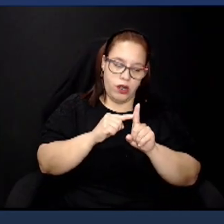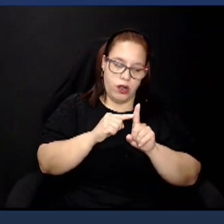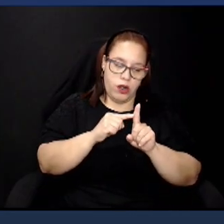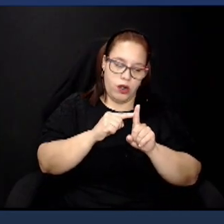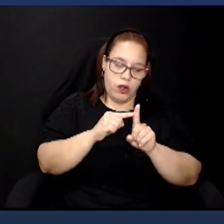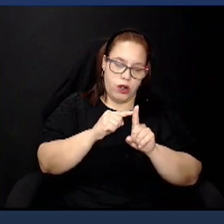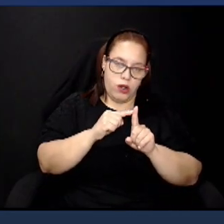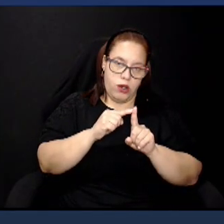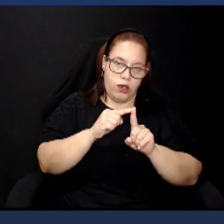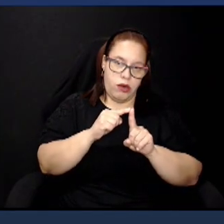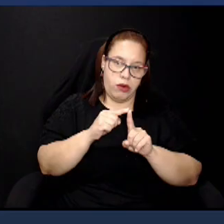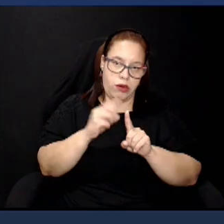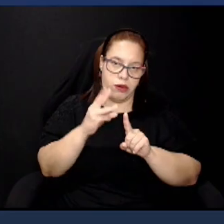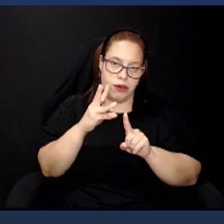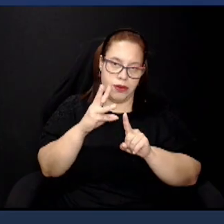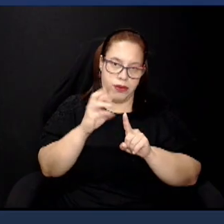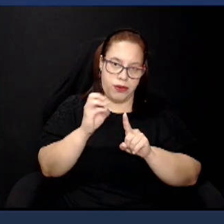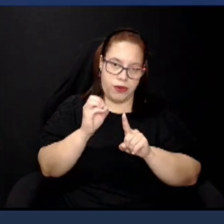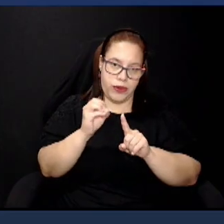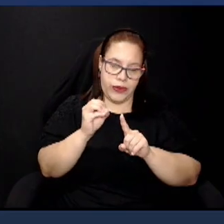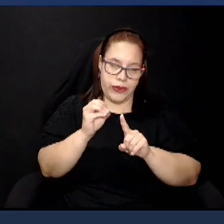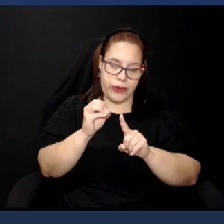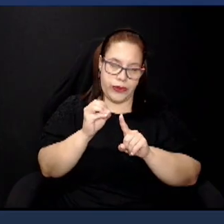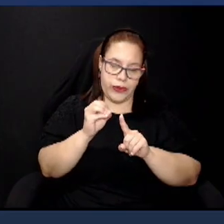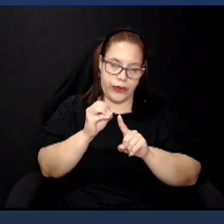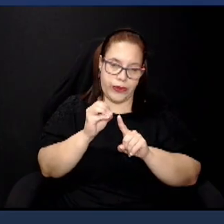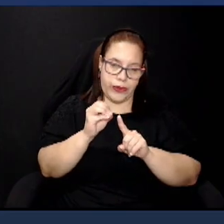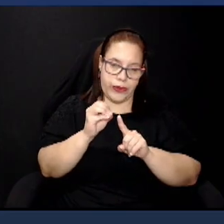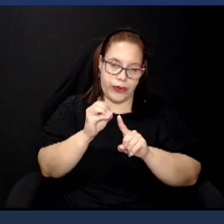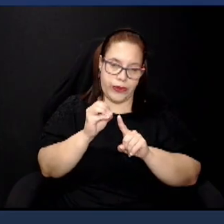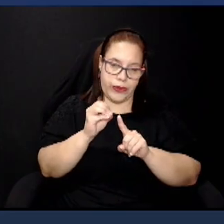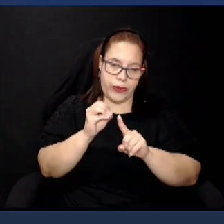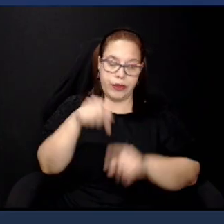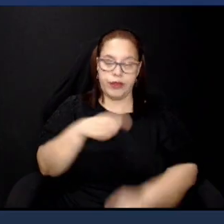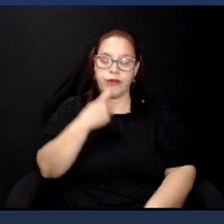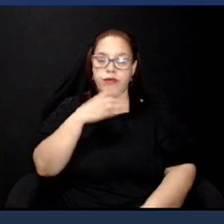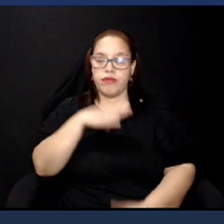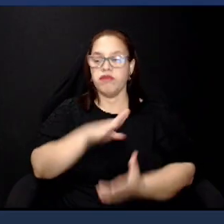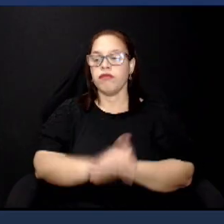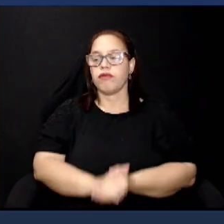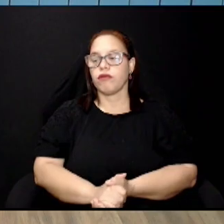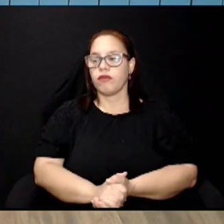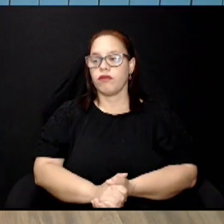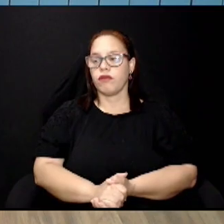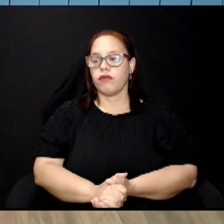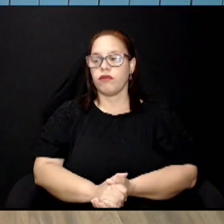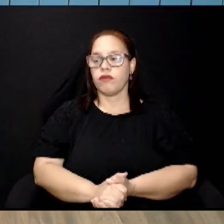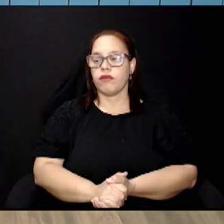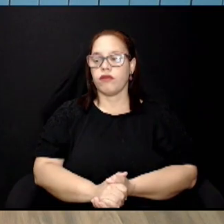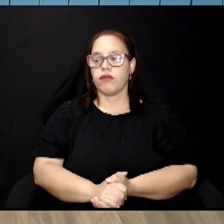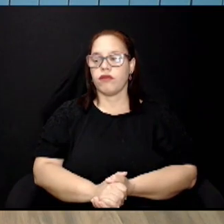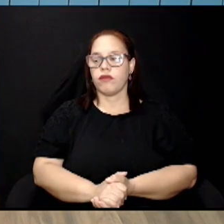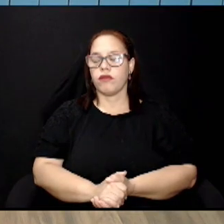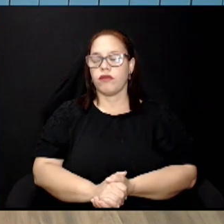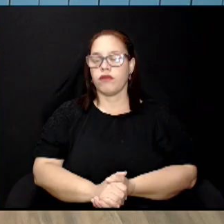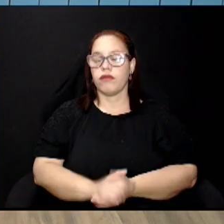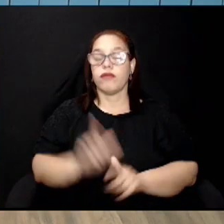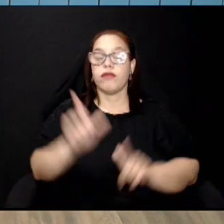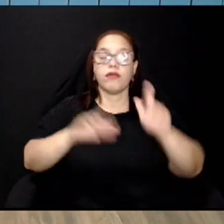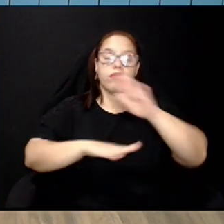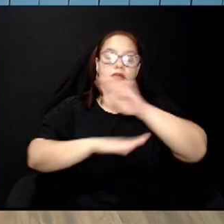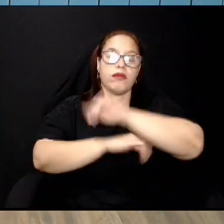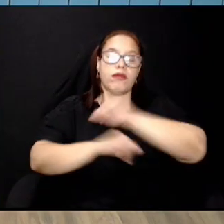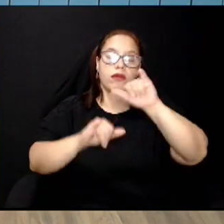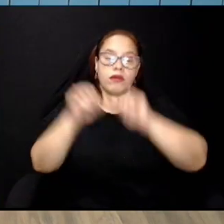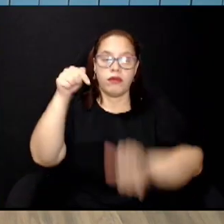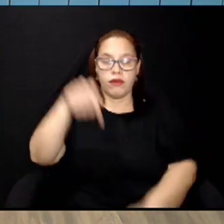temperatura sobe, podendo chegar aos 30 graus aqui na cidade de Campinas. O Jornal Câmara Notícia